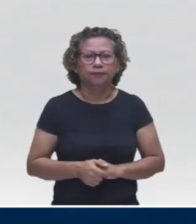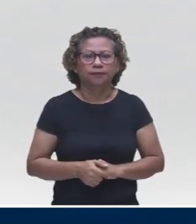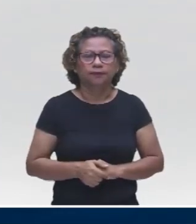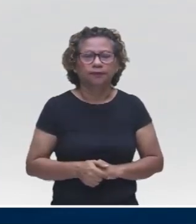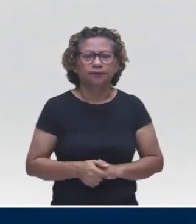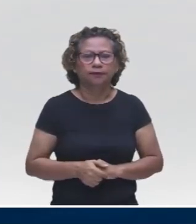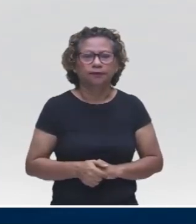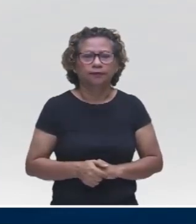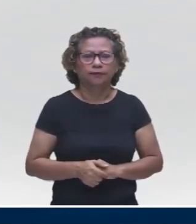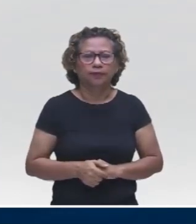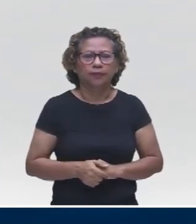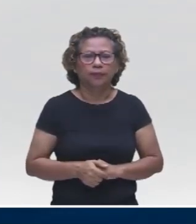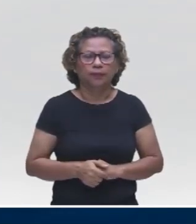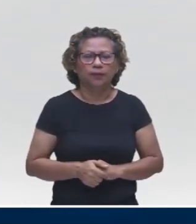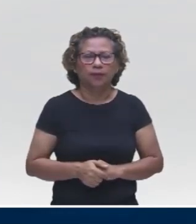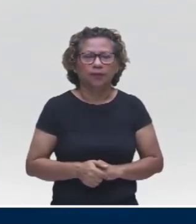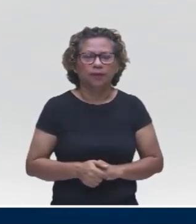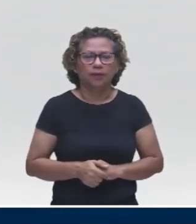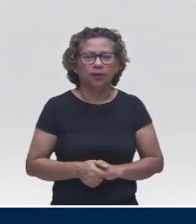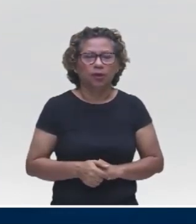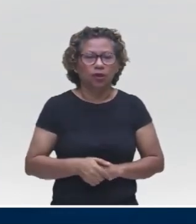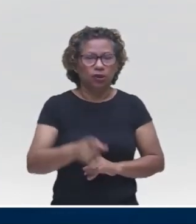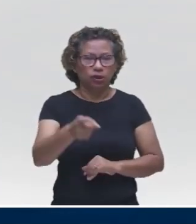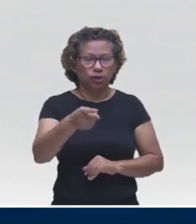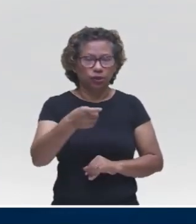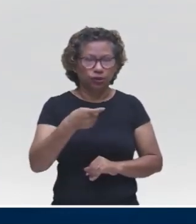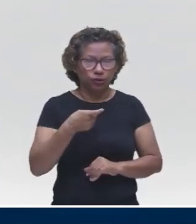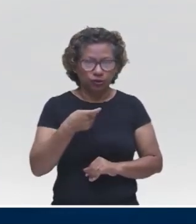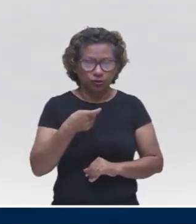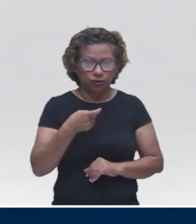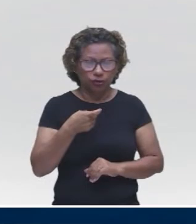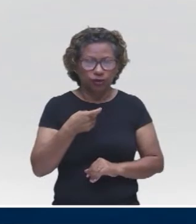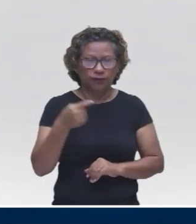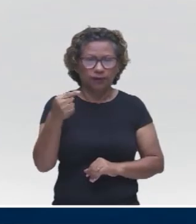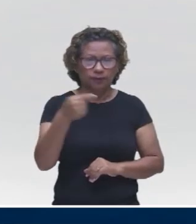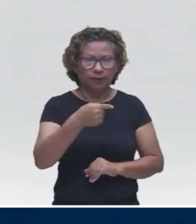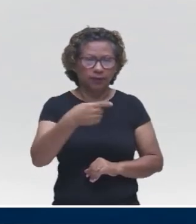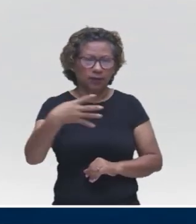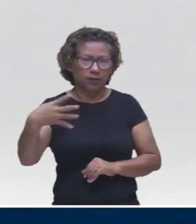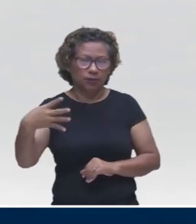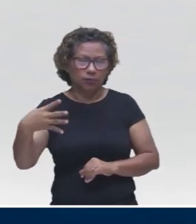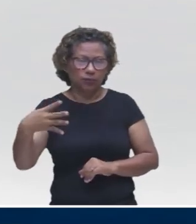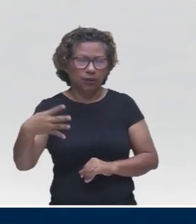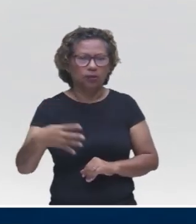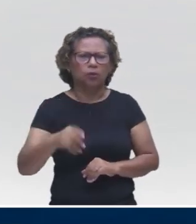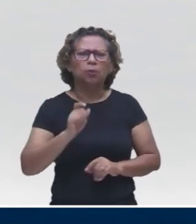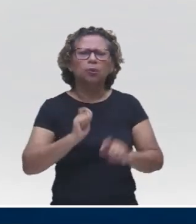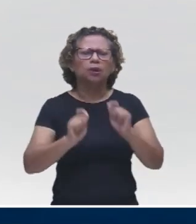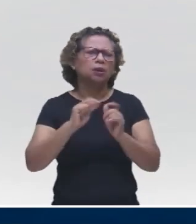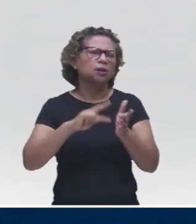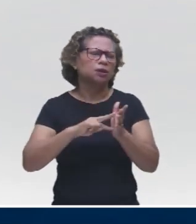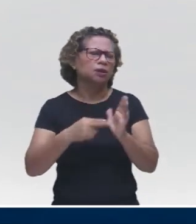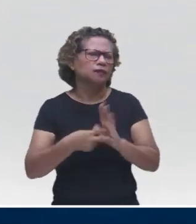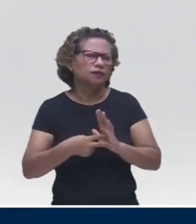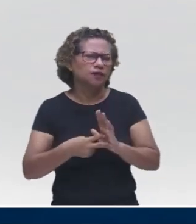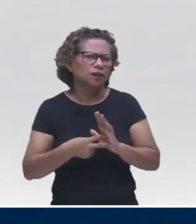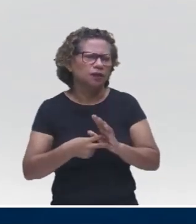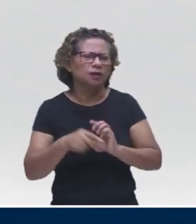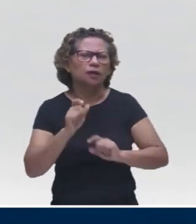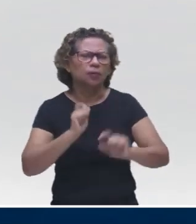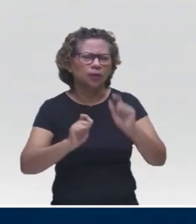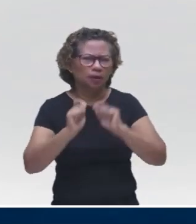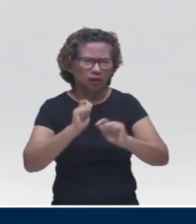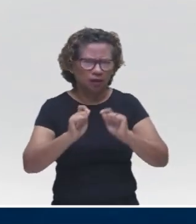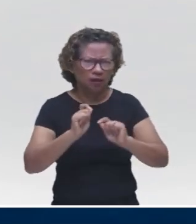Logo, x será igual a menos 4. O que isso quer dizer? Quer dizer que a